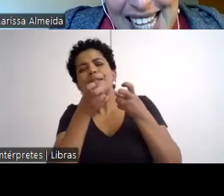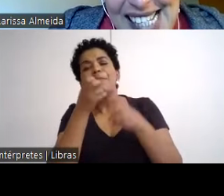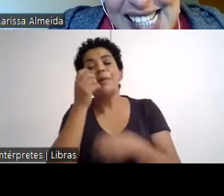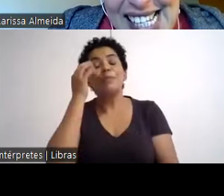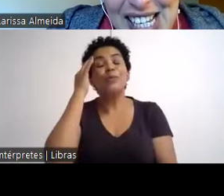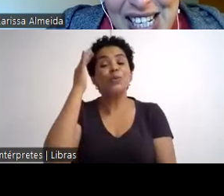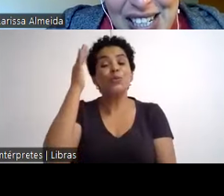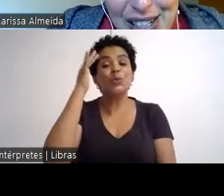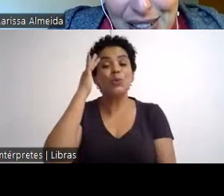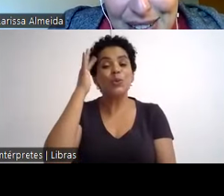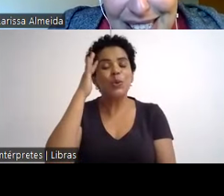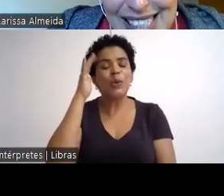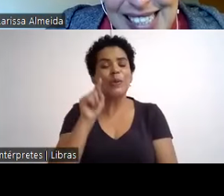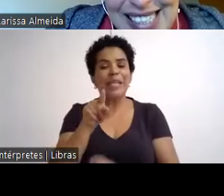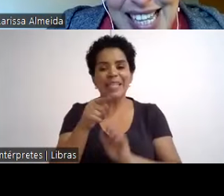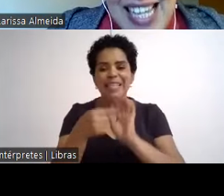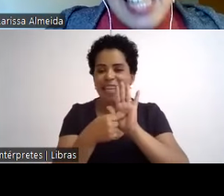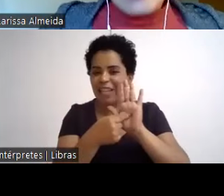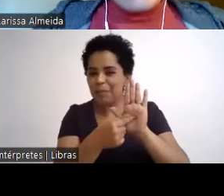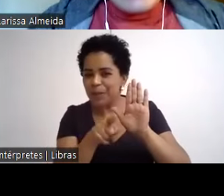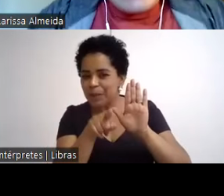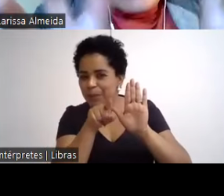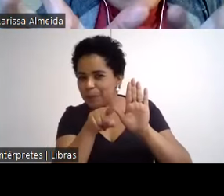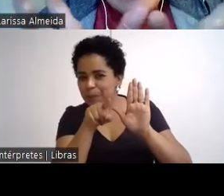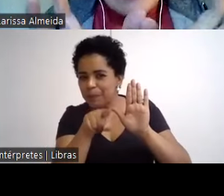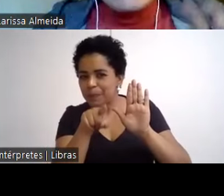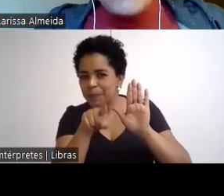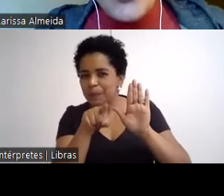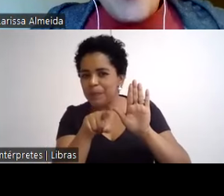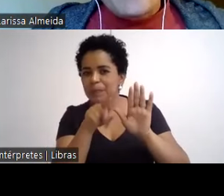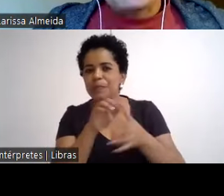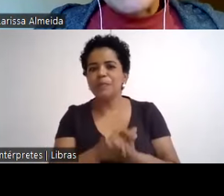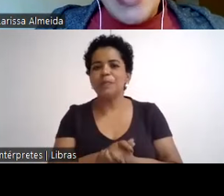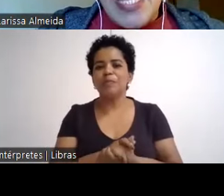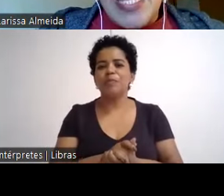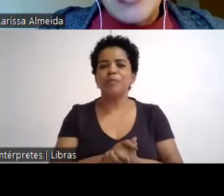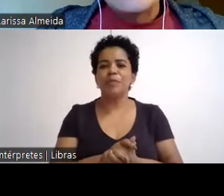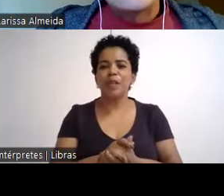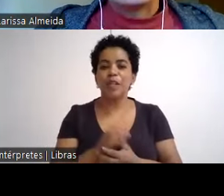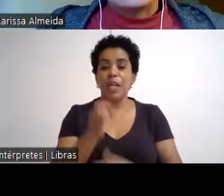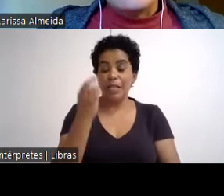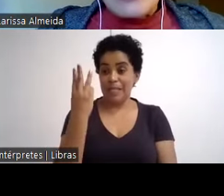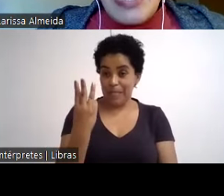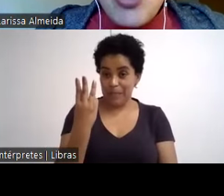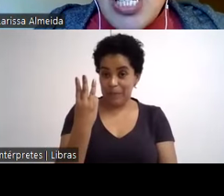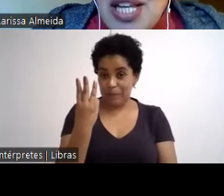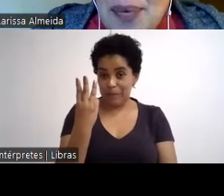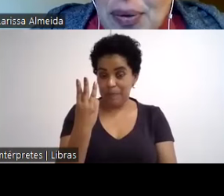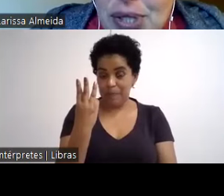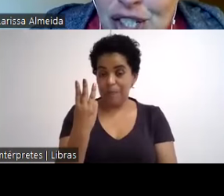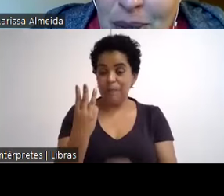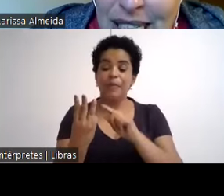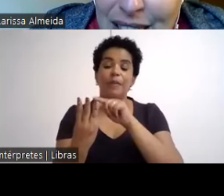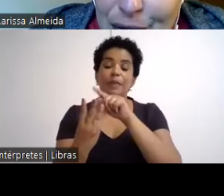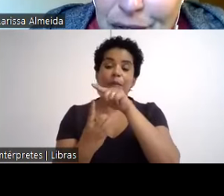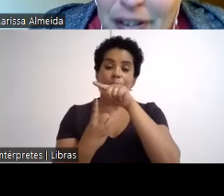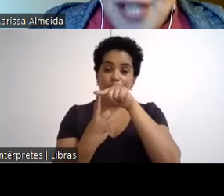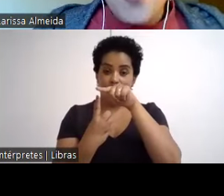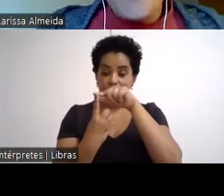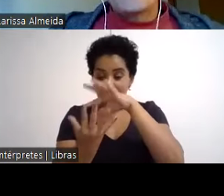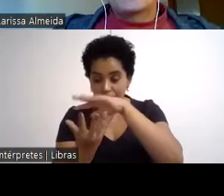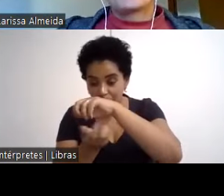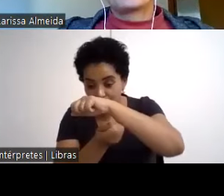a esse, né, esse núcleo, que é: a gente tem um ecossistema criativo